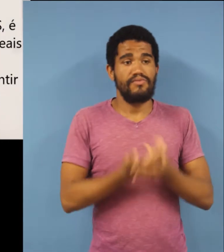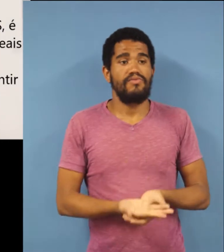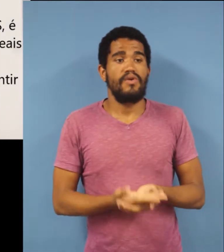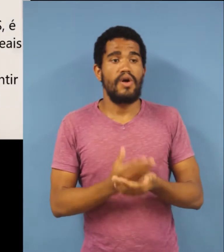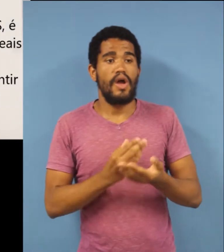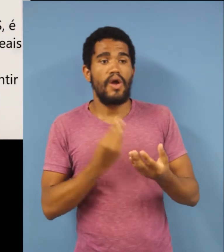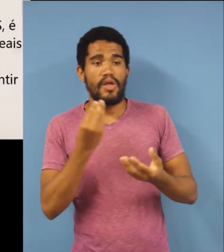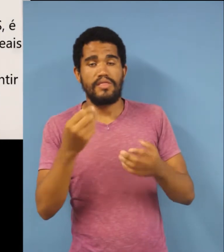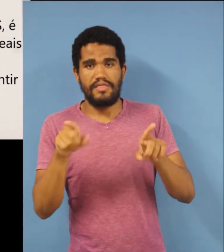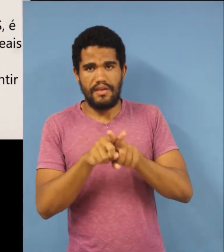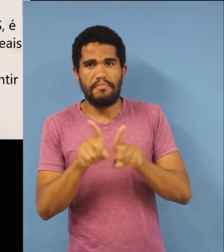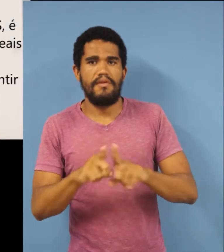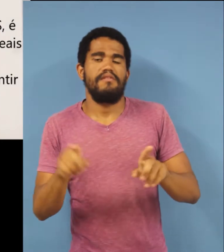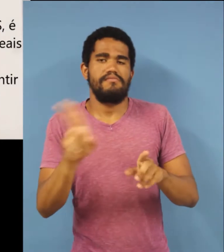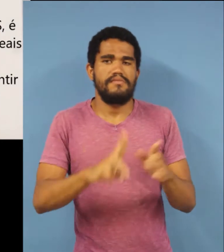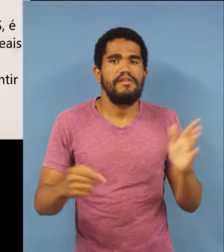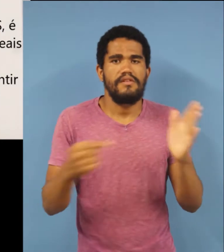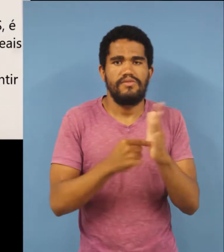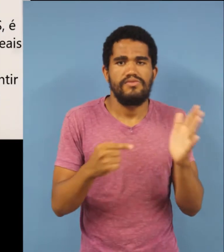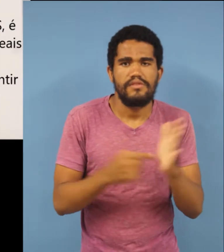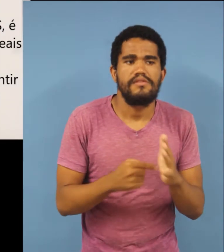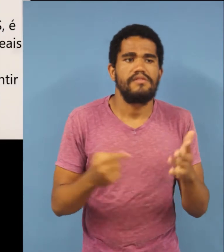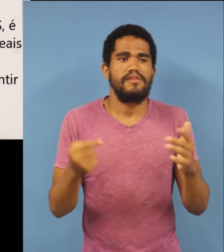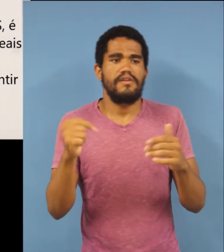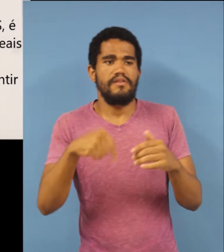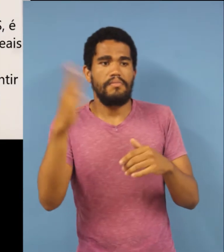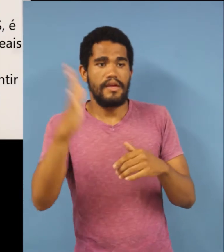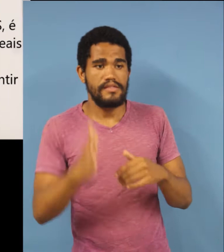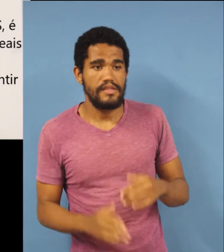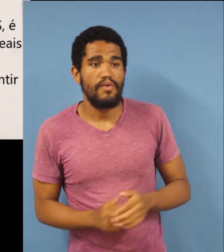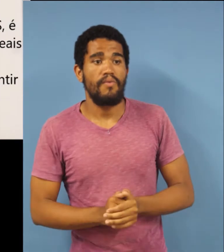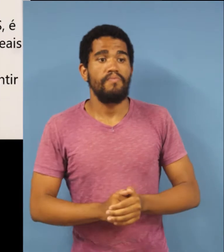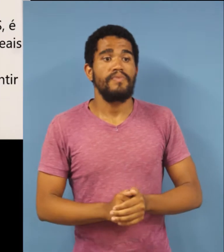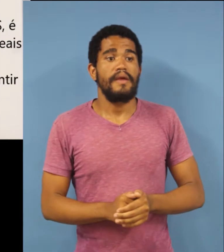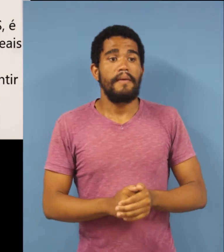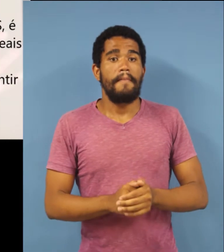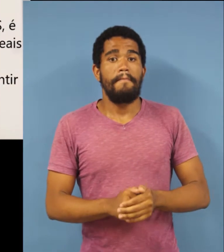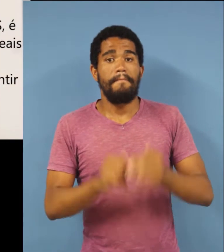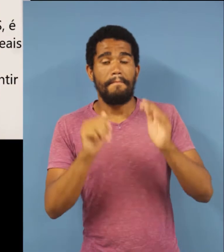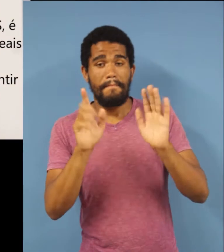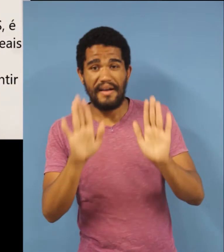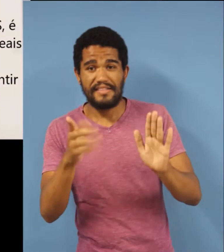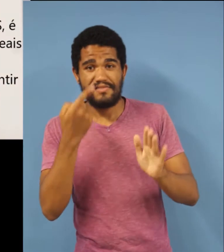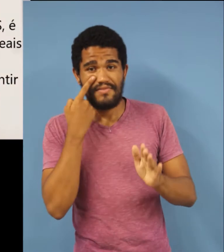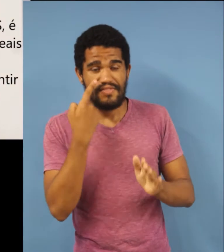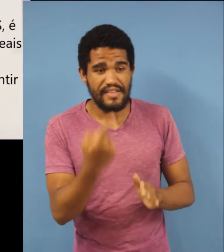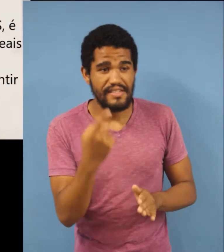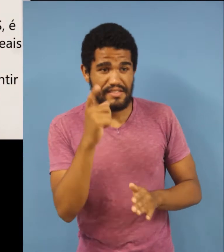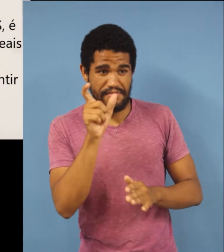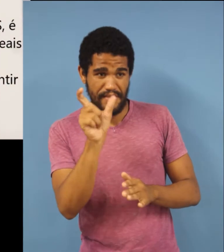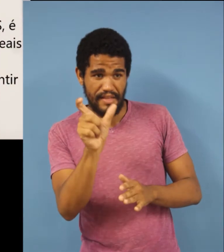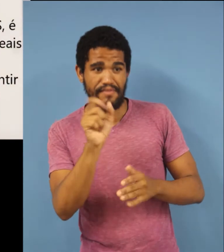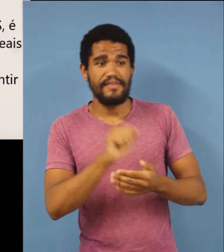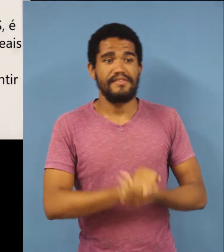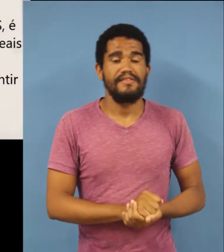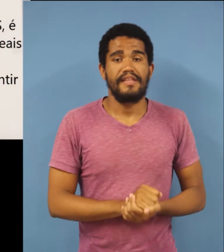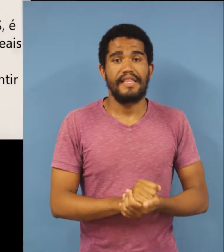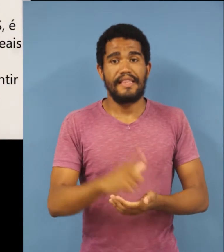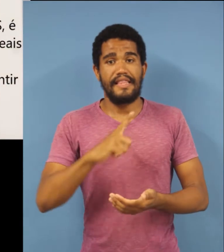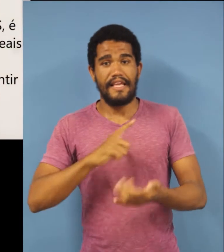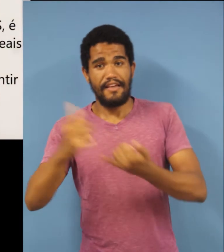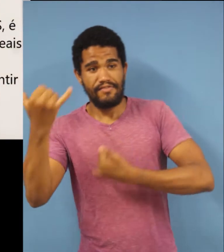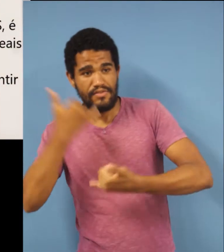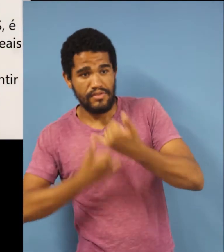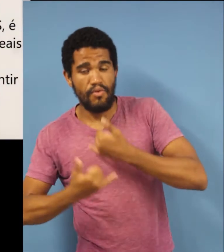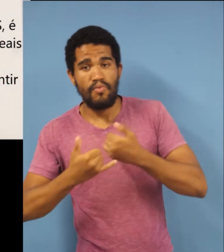como a realização de denúncias de exploração por brasileiros ou por imigrantes, e aí ele vem mudando, ele vai acrescentar mais uma informação com